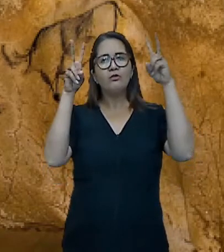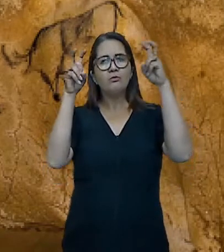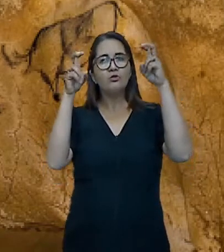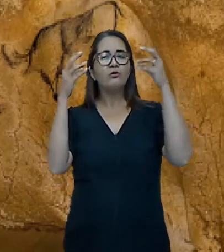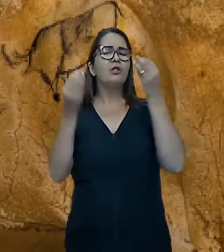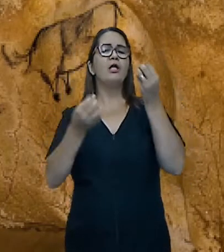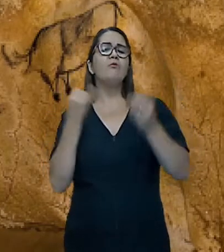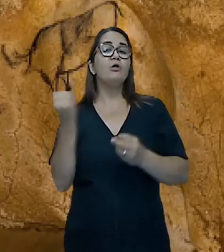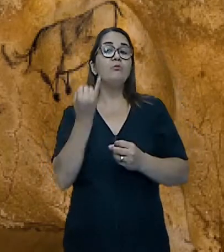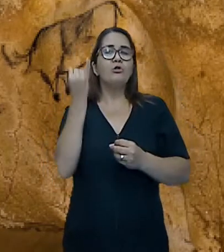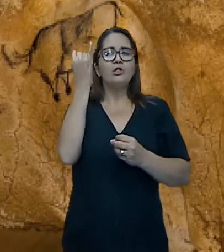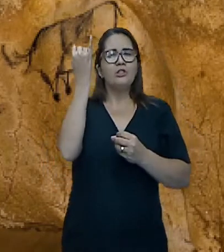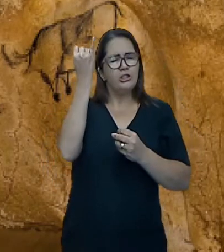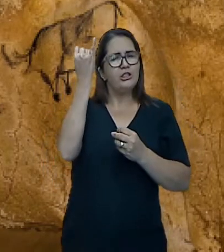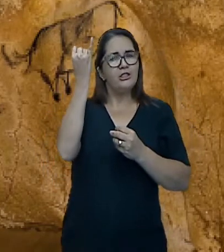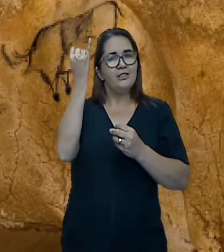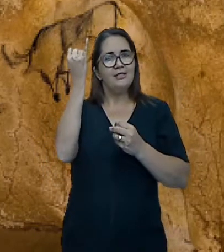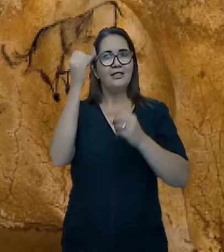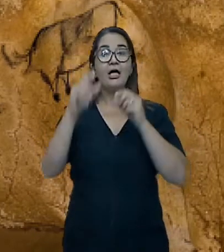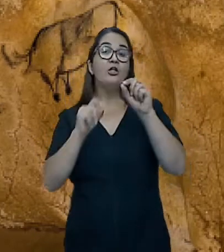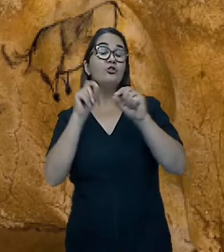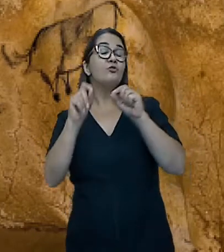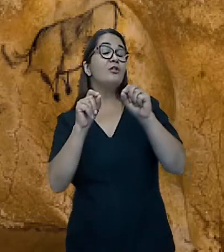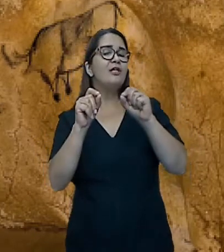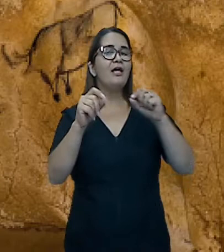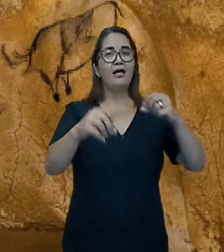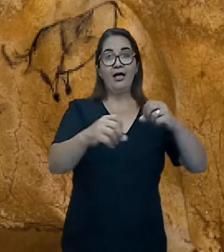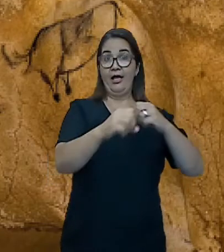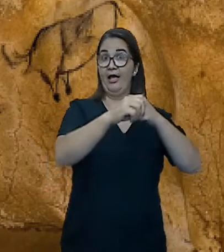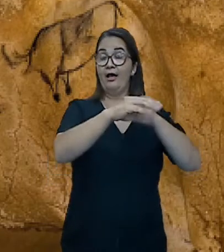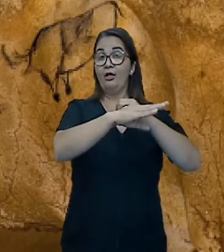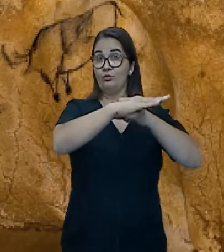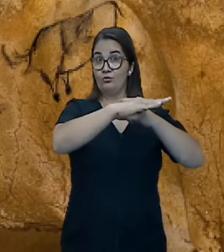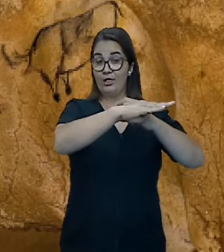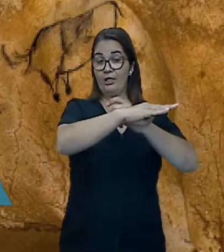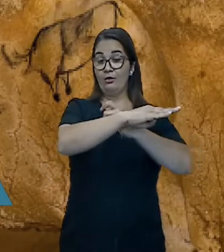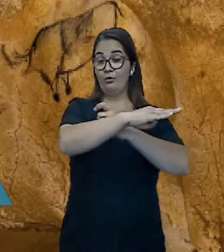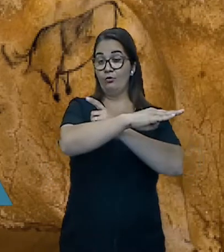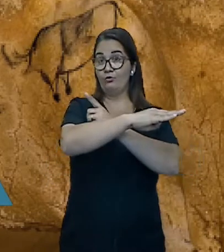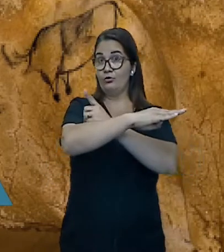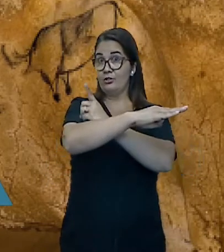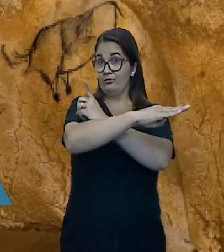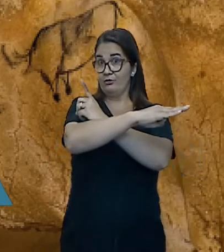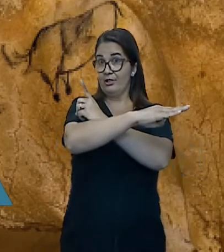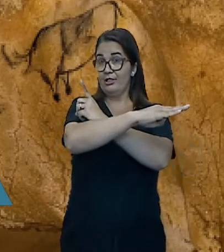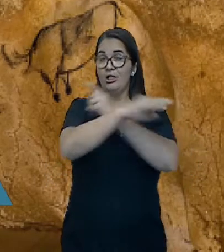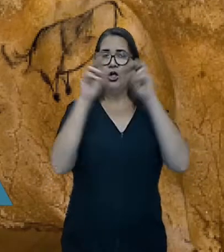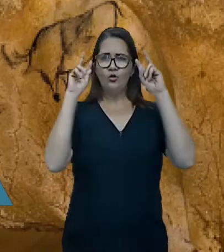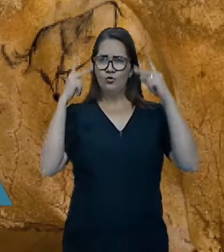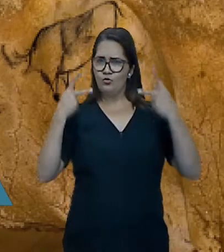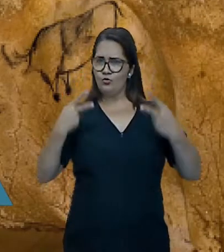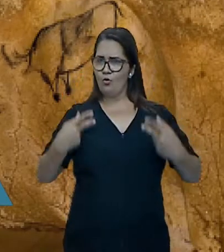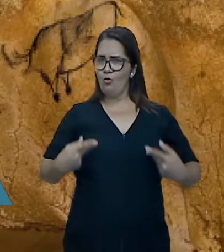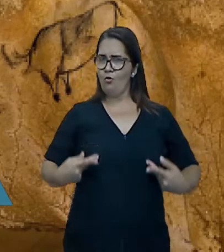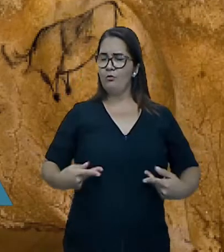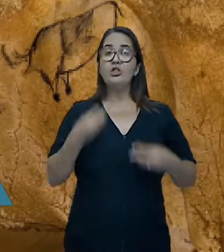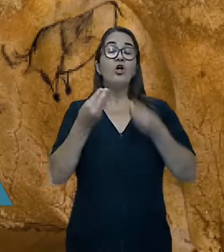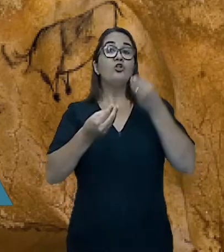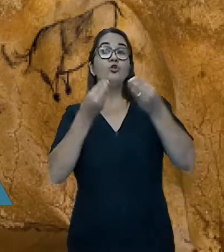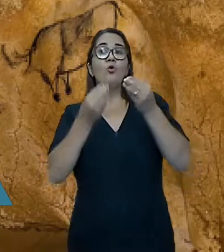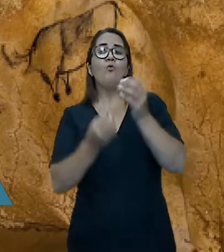Terra. Nós vamos falar sobre a origem dos seres humanos, levando em consideração as duas vertentes,